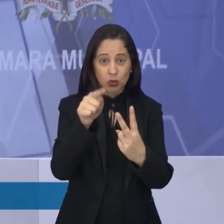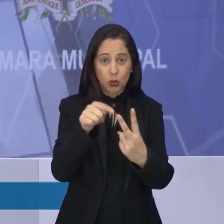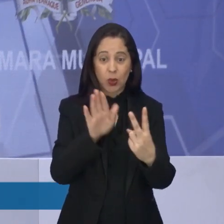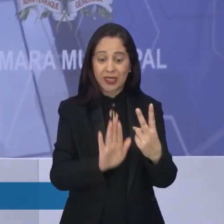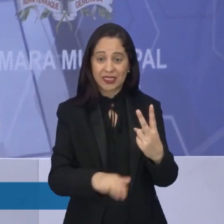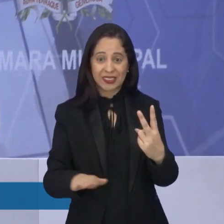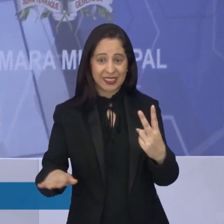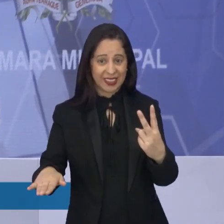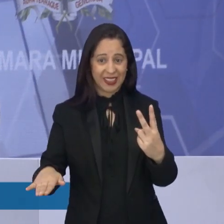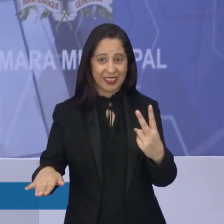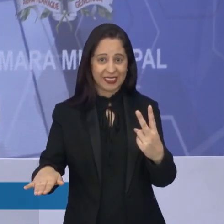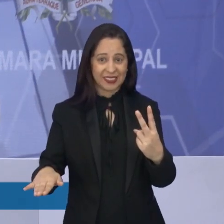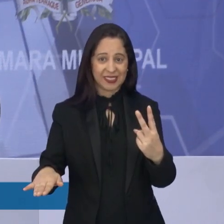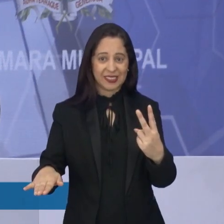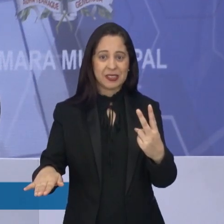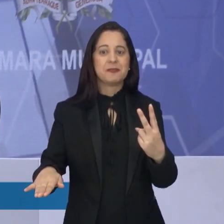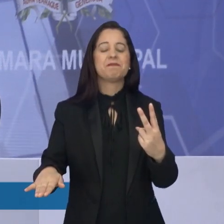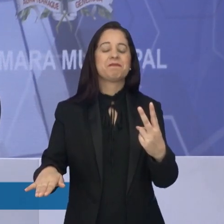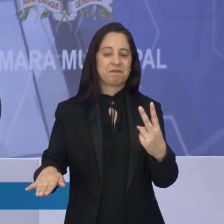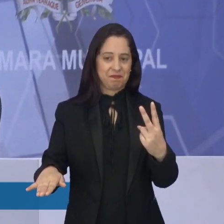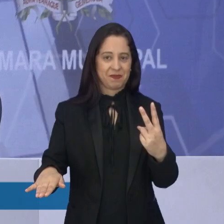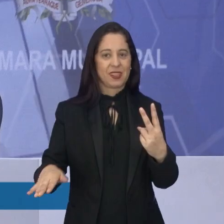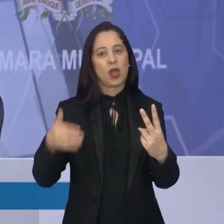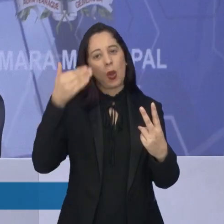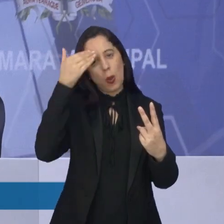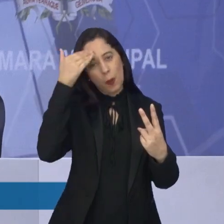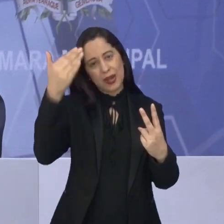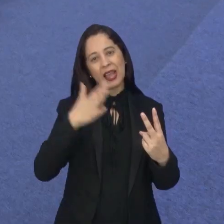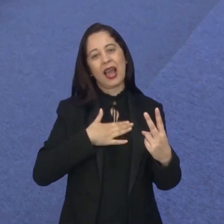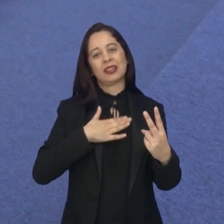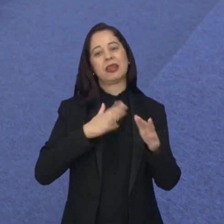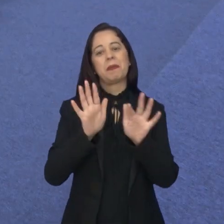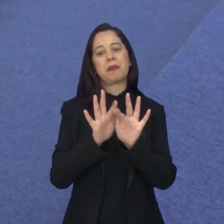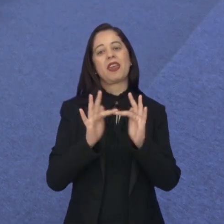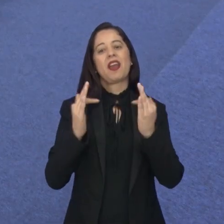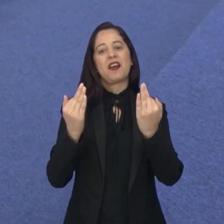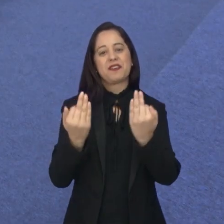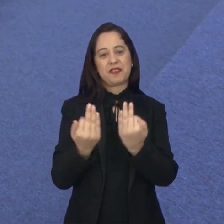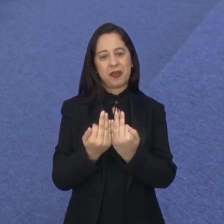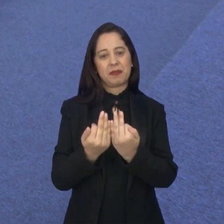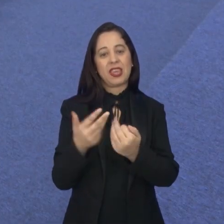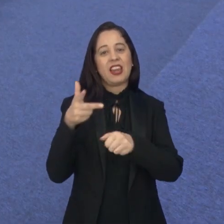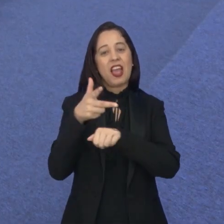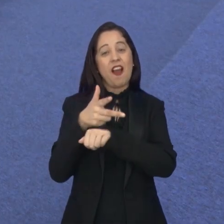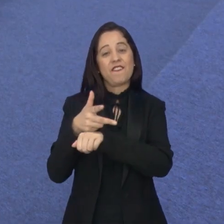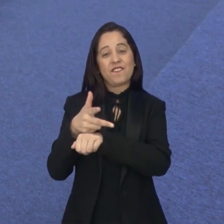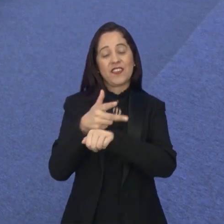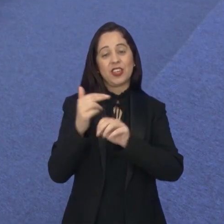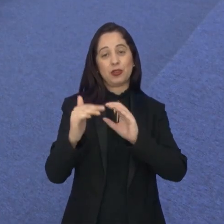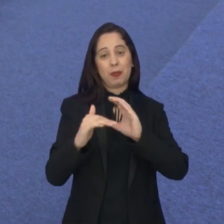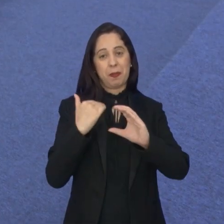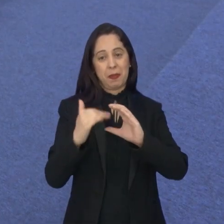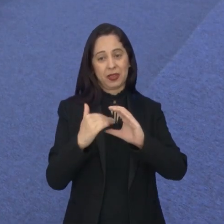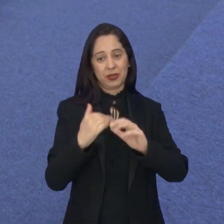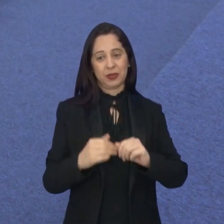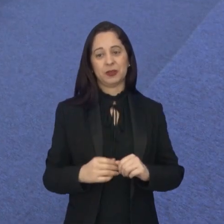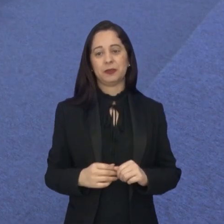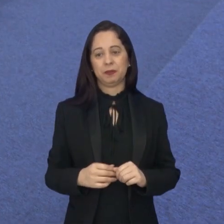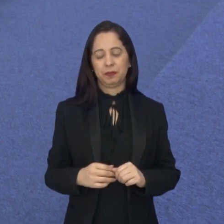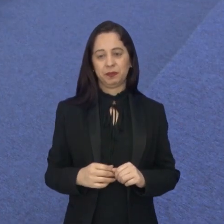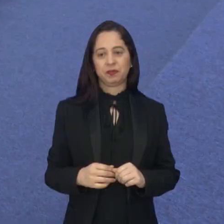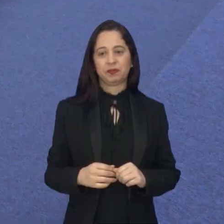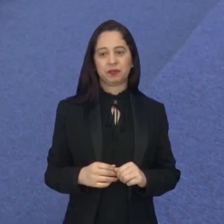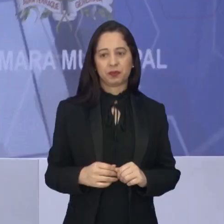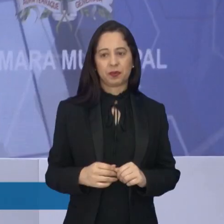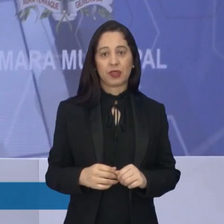crianças, não vou dizer 3 crianças. Preciso agradecer minha família por esse vídeo. E faço na figura